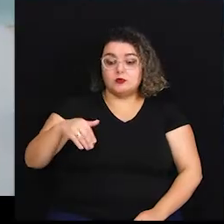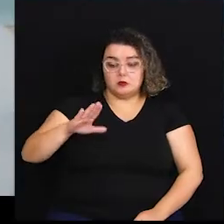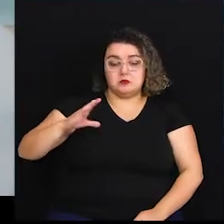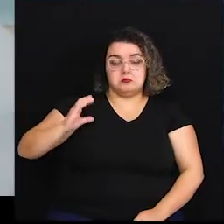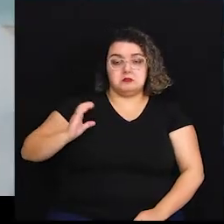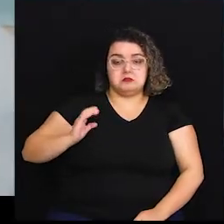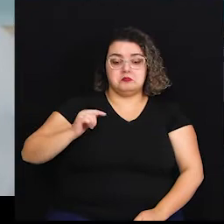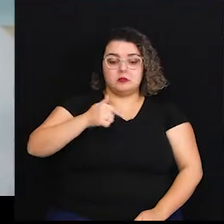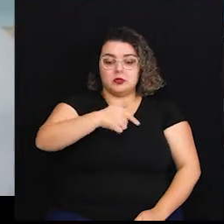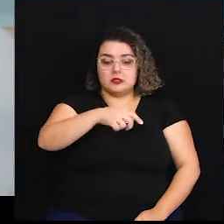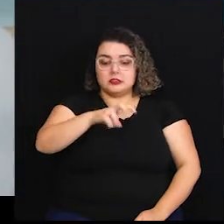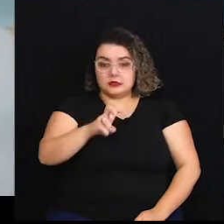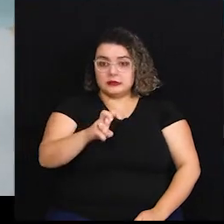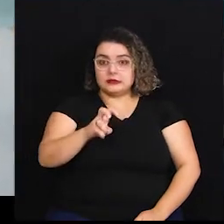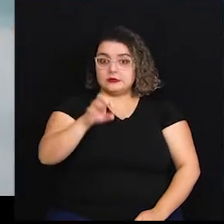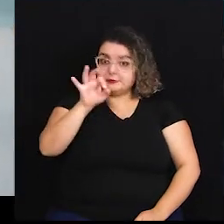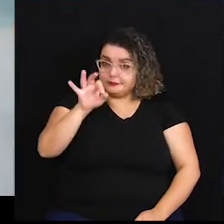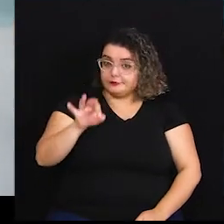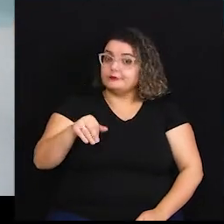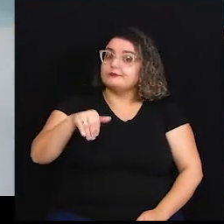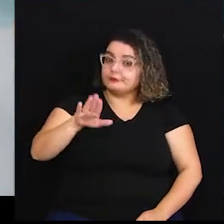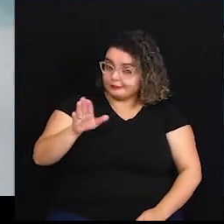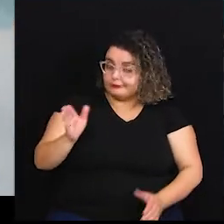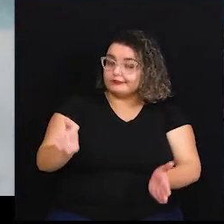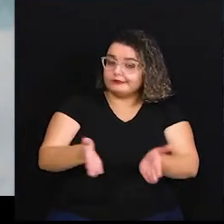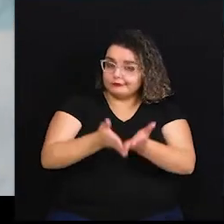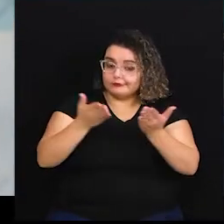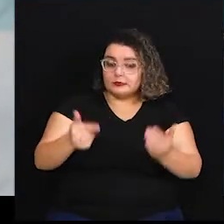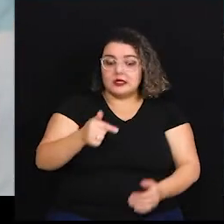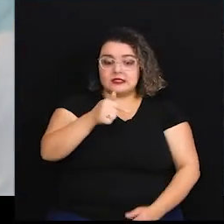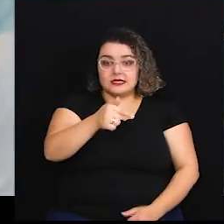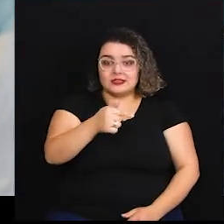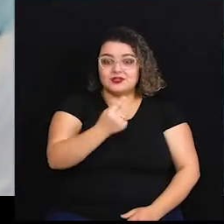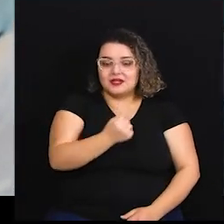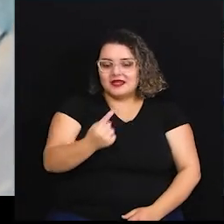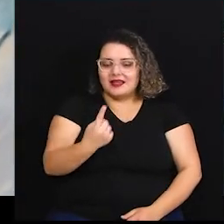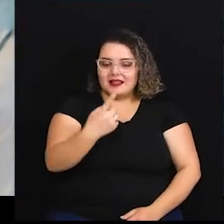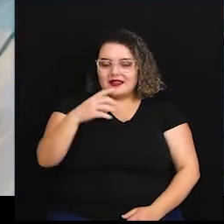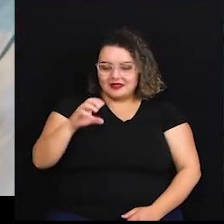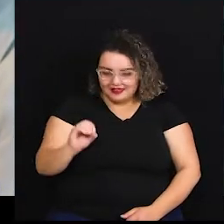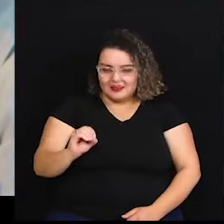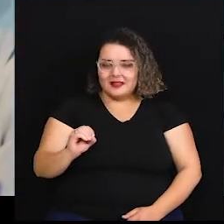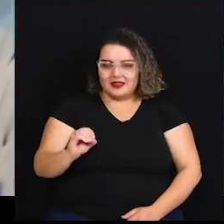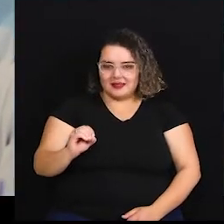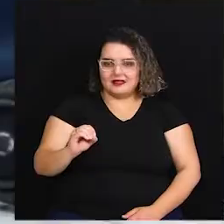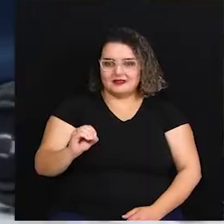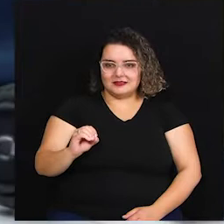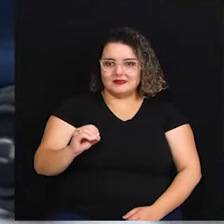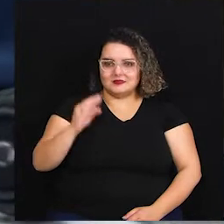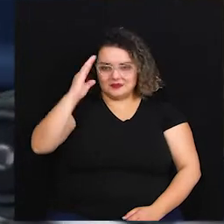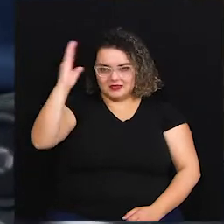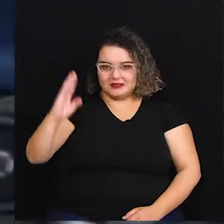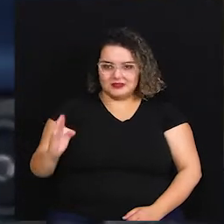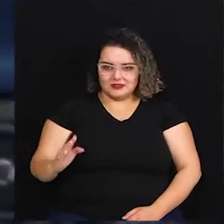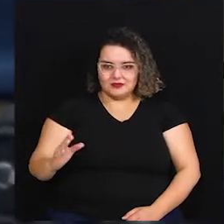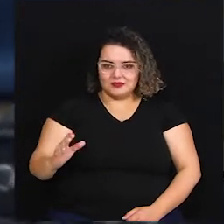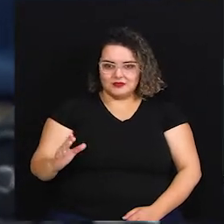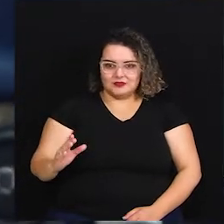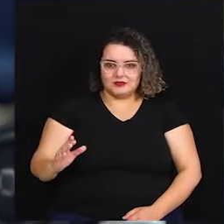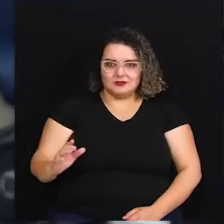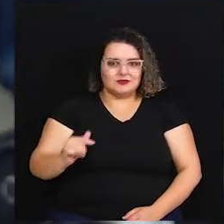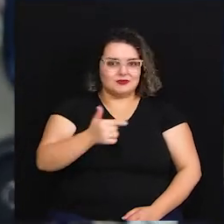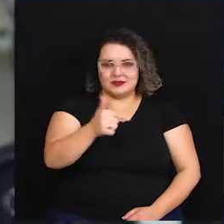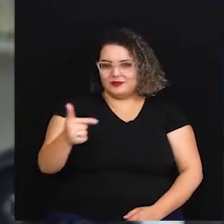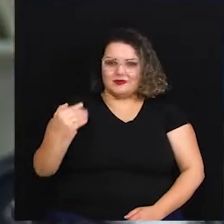e 75% dos mais pobres. 7 em cada 10 brasileiros sem conta bancária são negros. Os negros